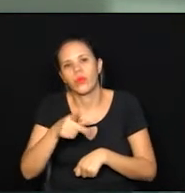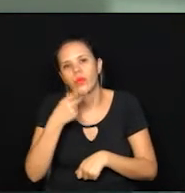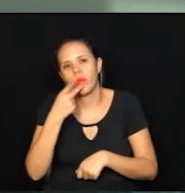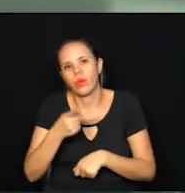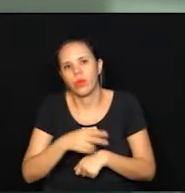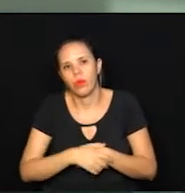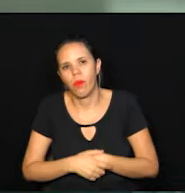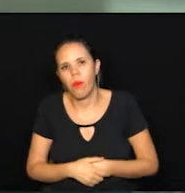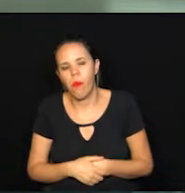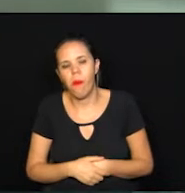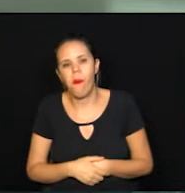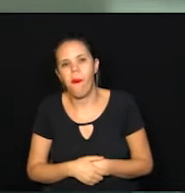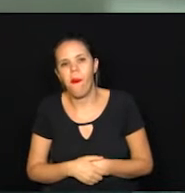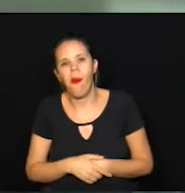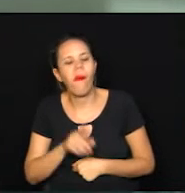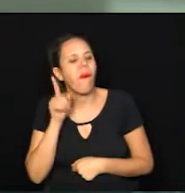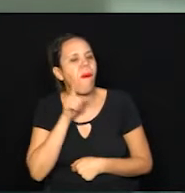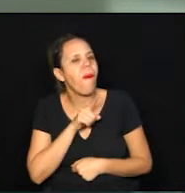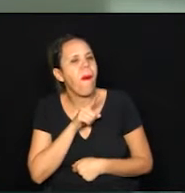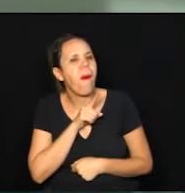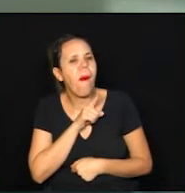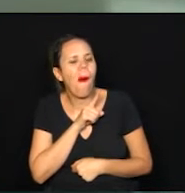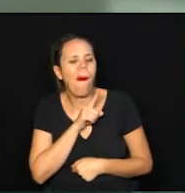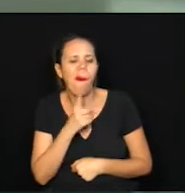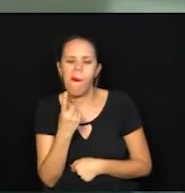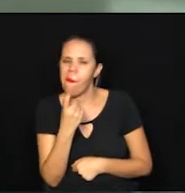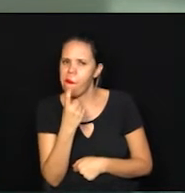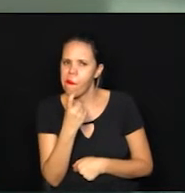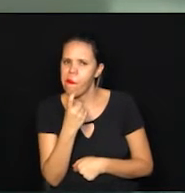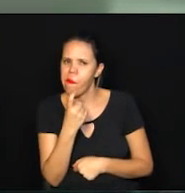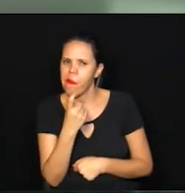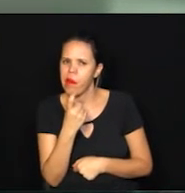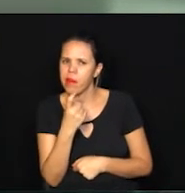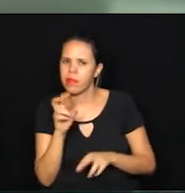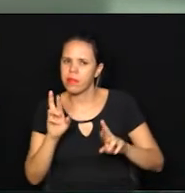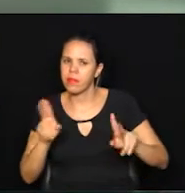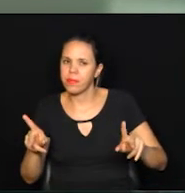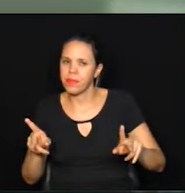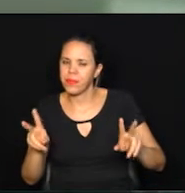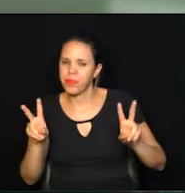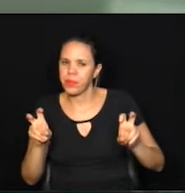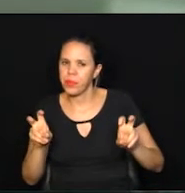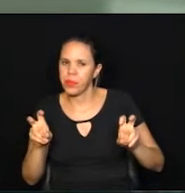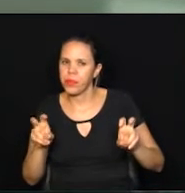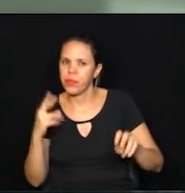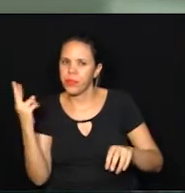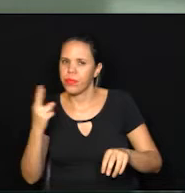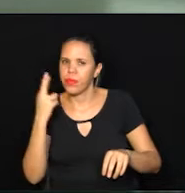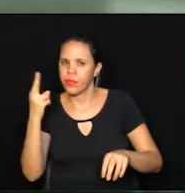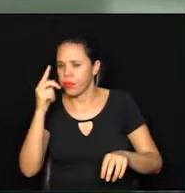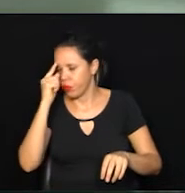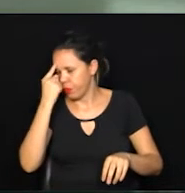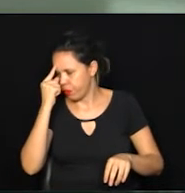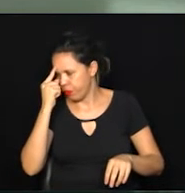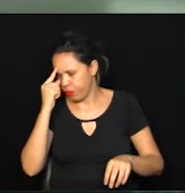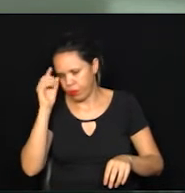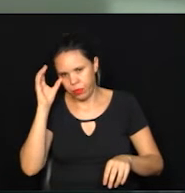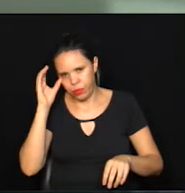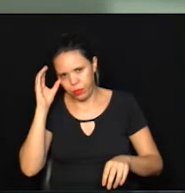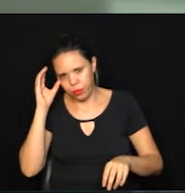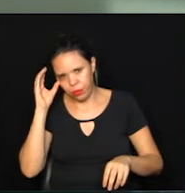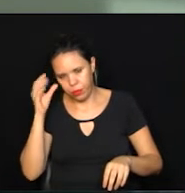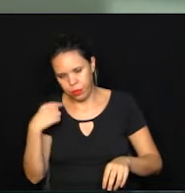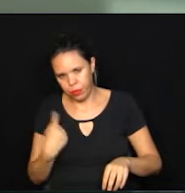citou, os Estados Unidos é o único que se difere em relação à Rússia, à Índia e à China.